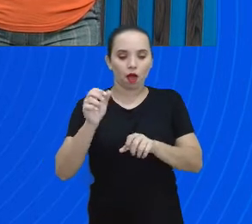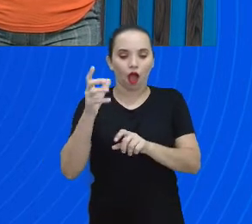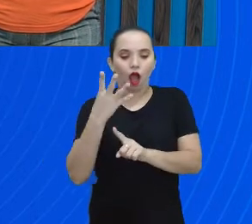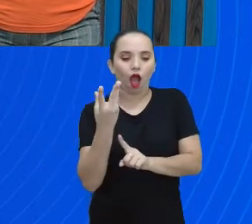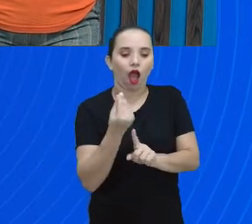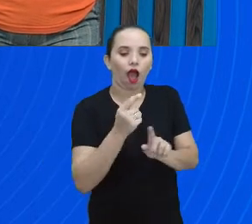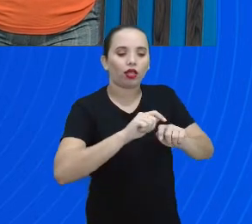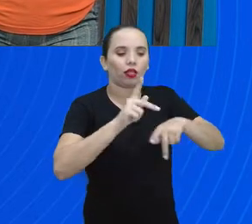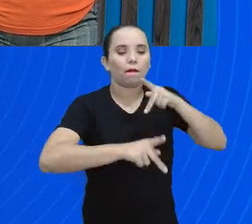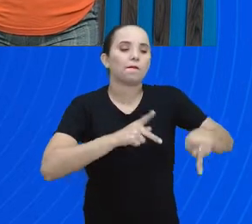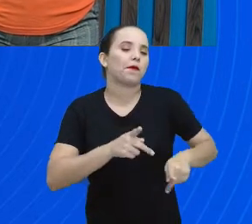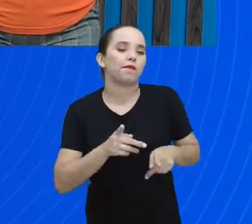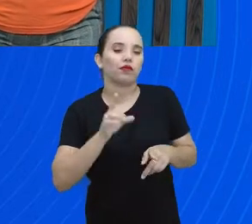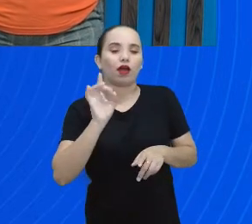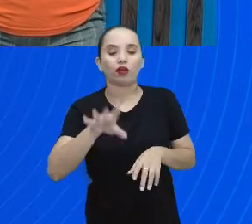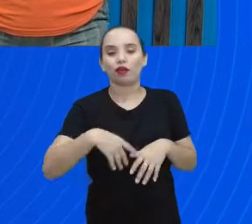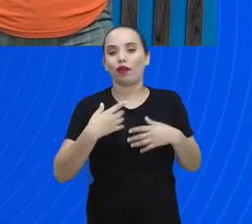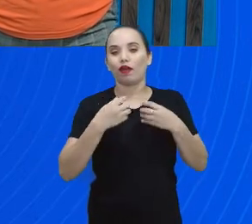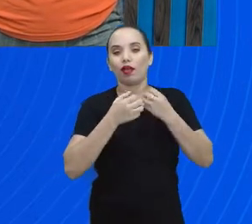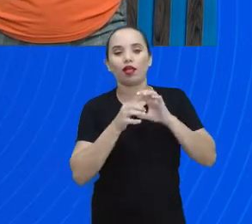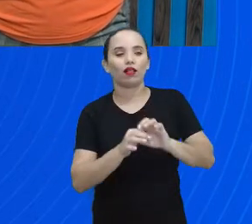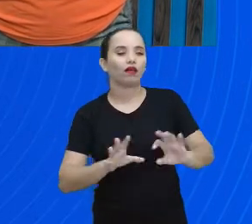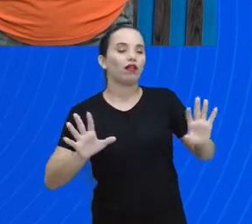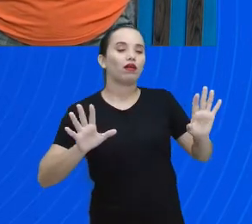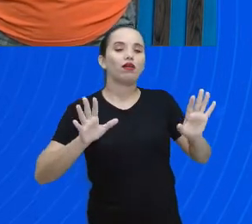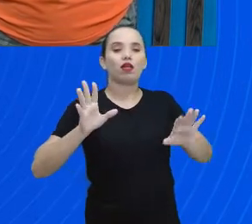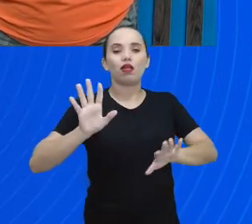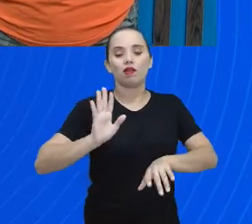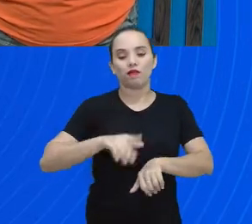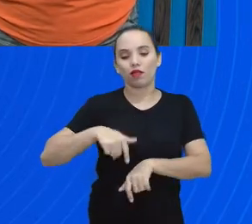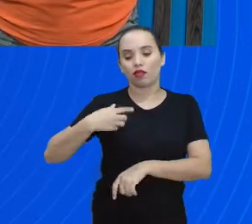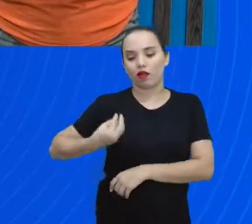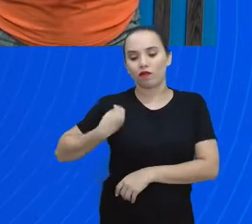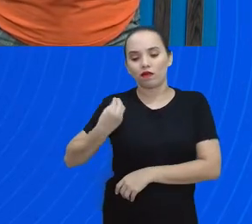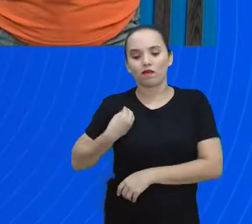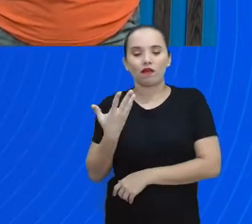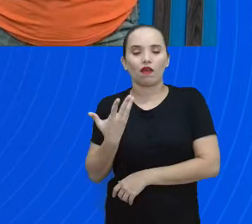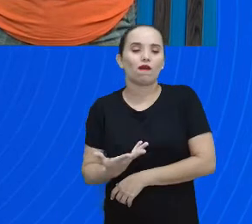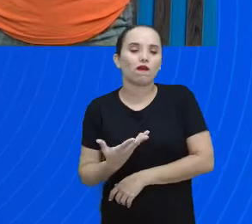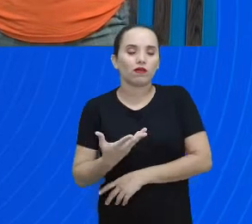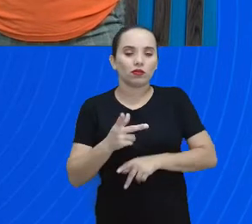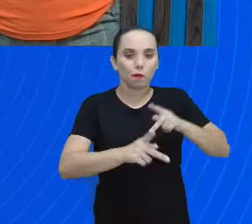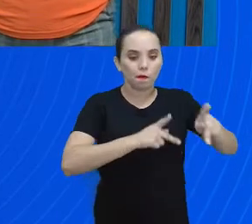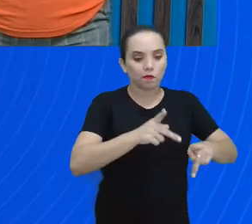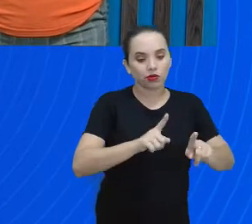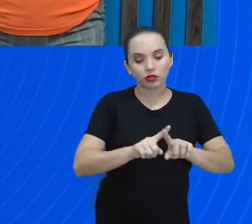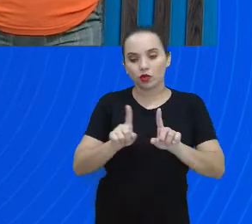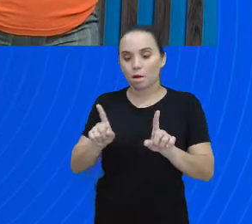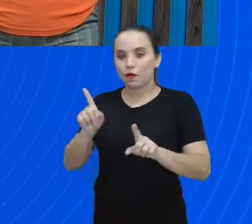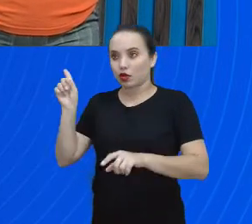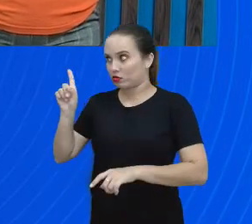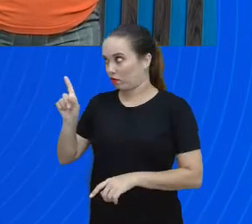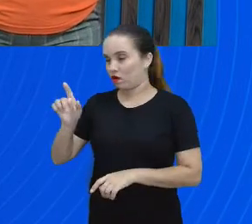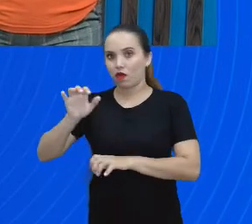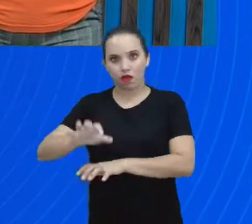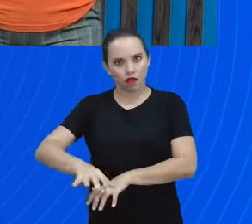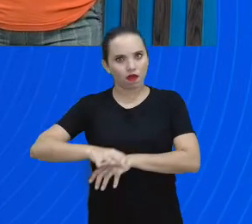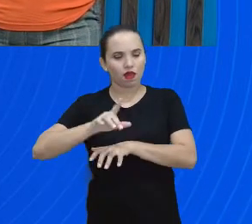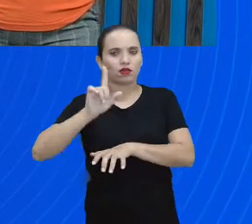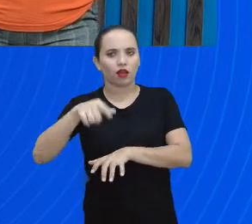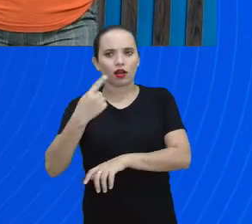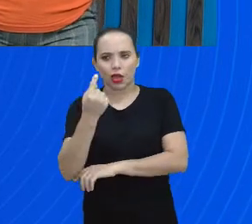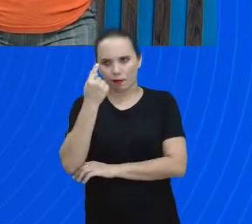é uma arte intuitiva, é uma arte da vida, da vivência das pessoas. E a arte erudita, não, ela é uma